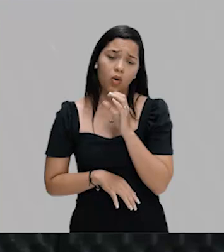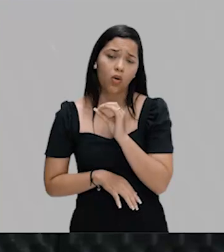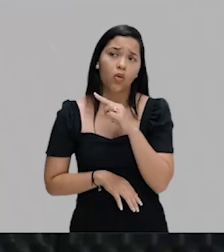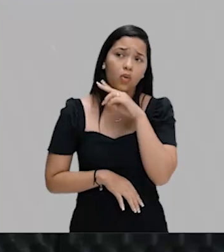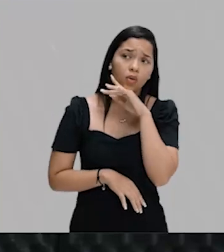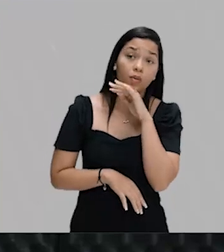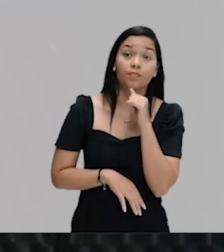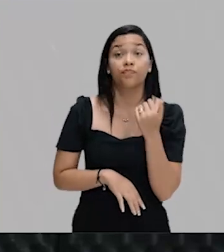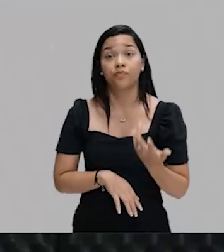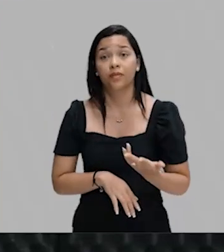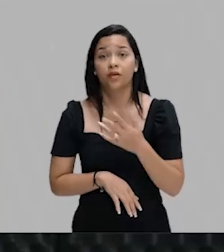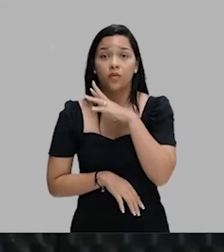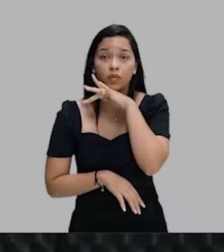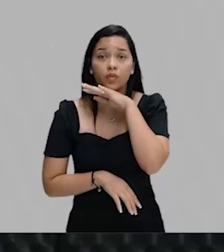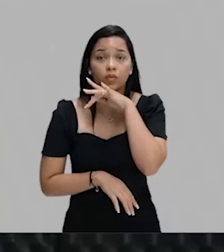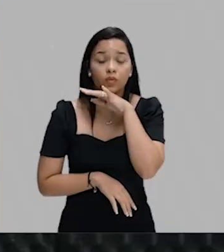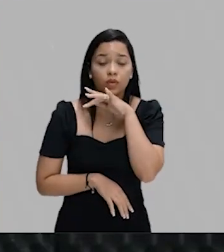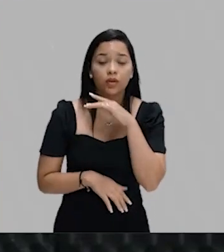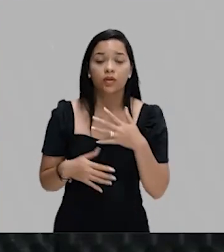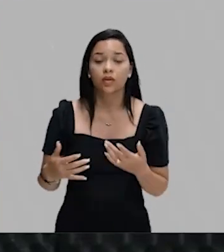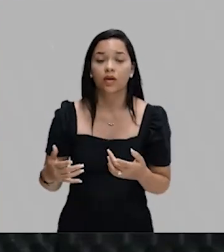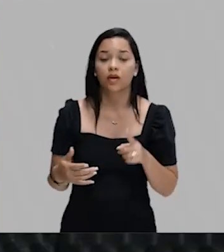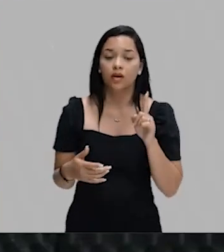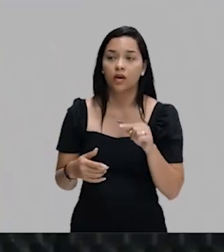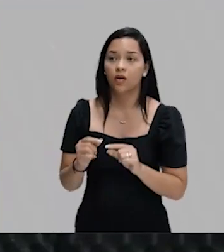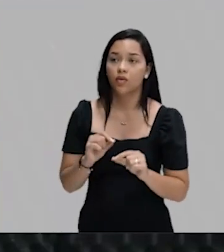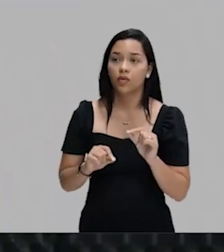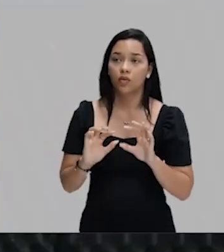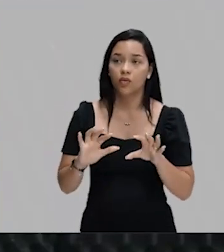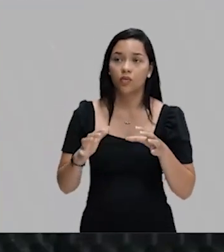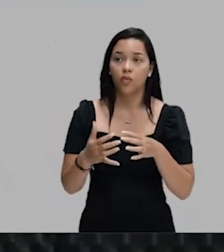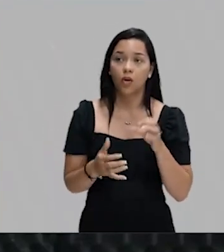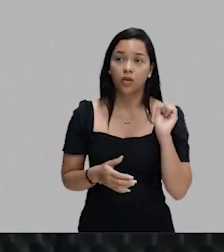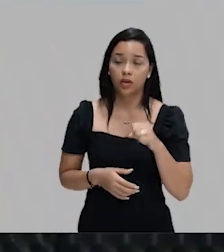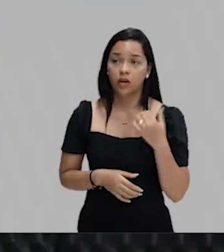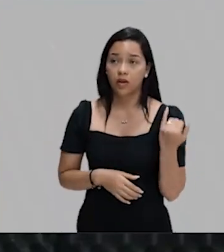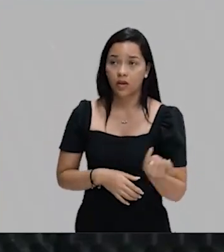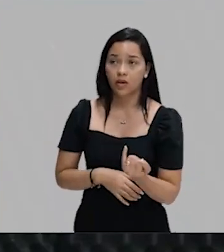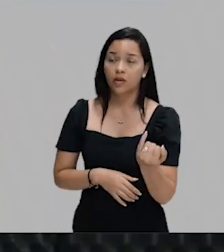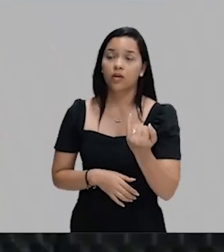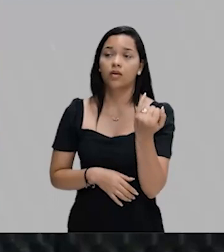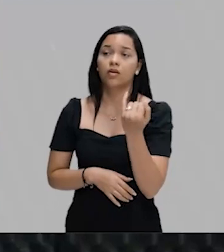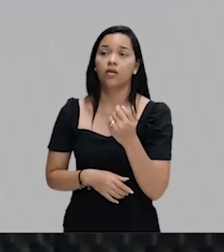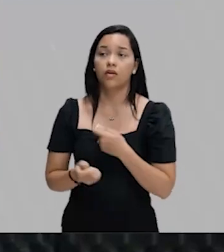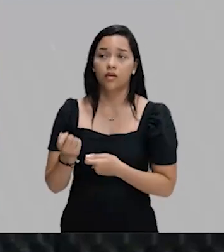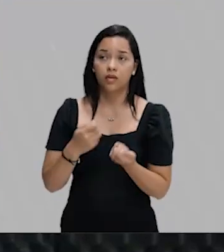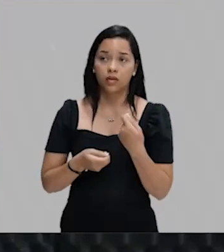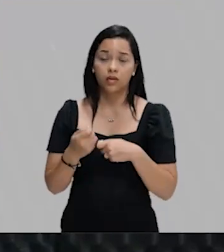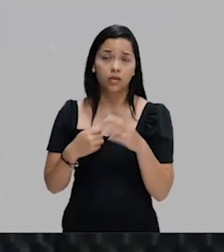professor? Seria ruim, galera, tá certo? O Mercosul, ele é um bloco econômico muito importante para a